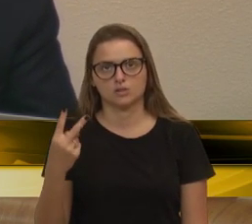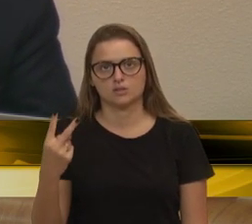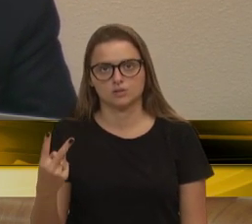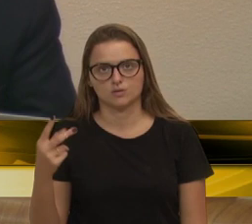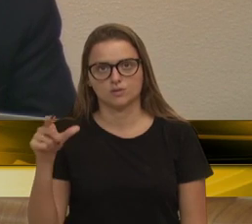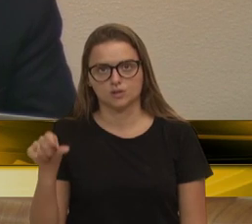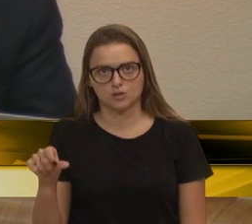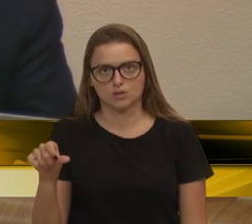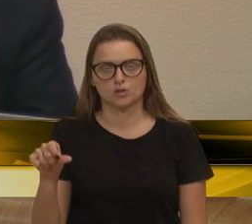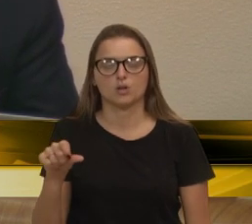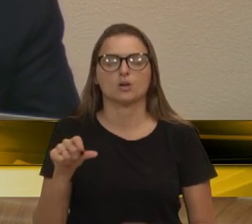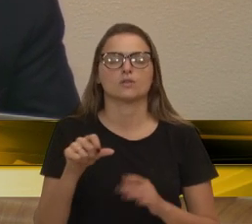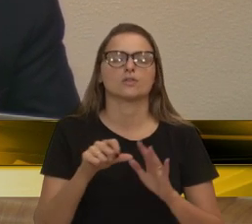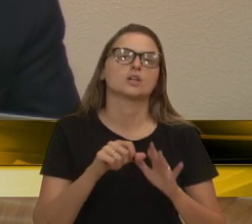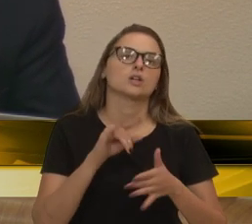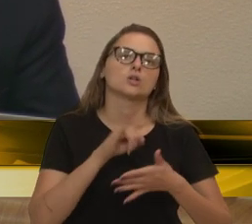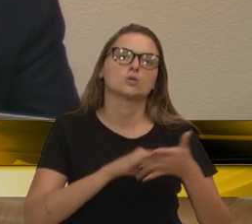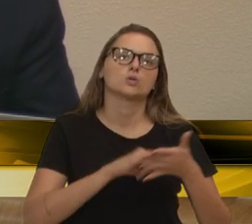/229 do expediente número